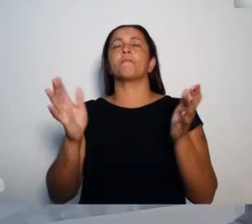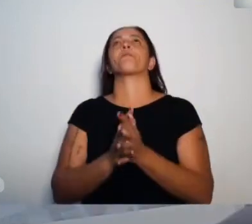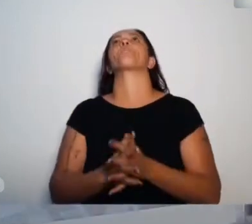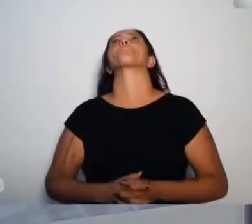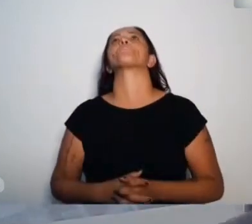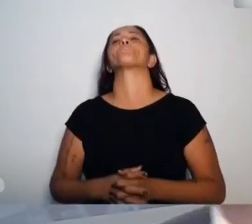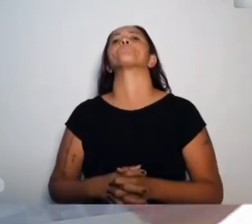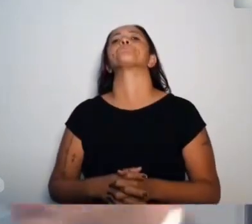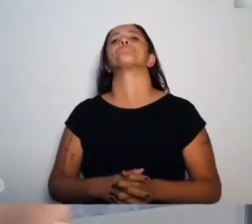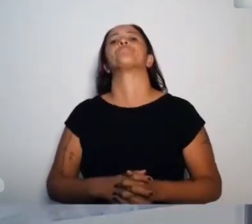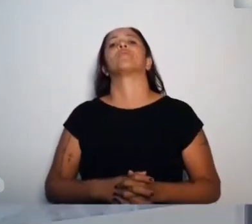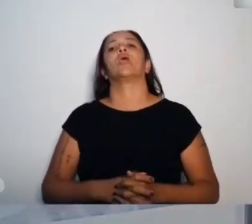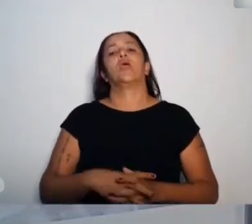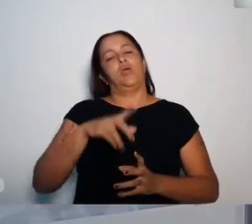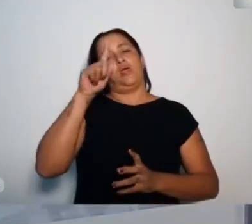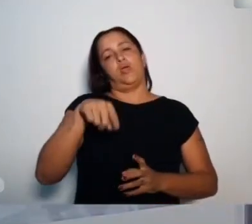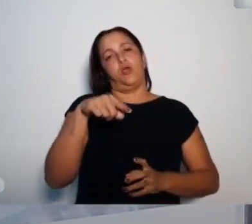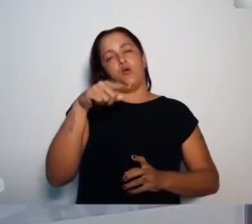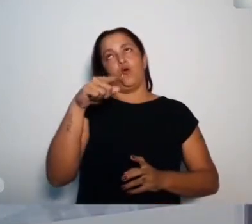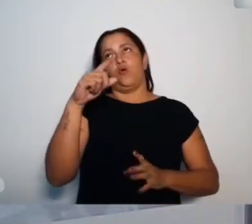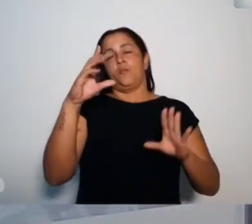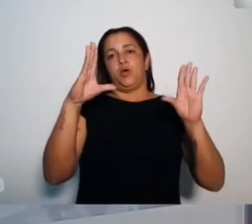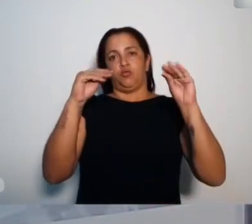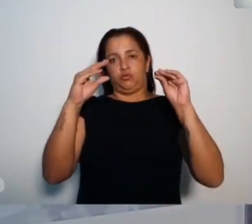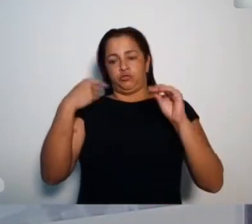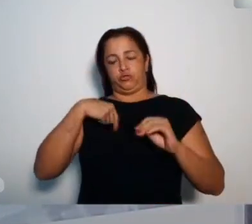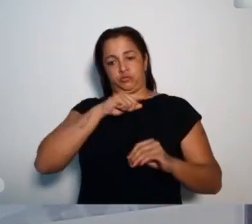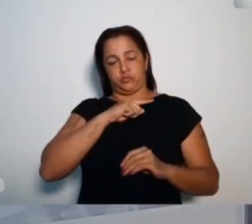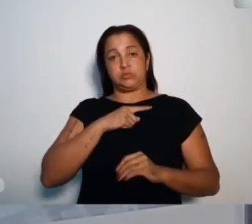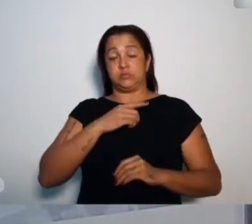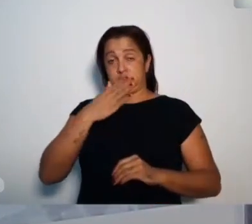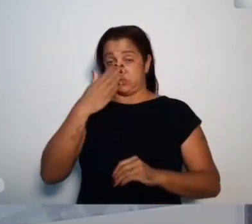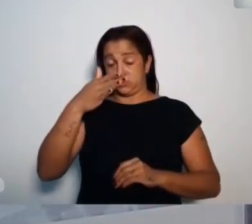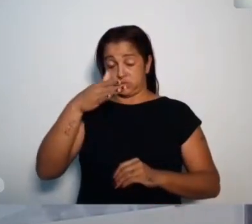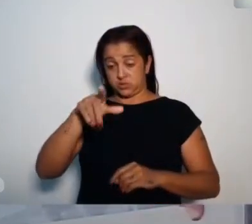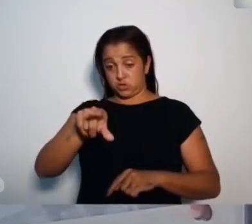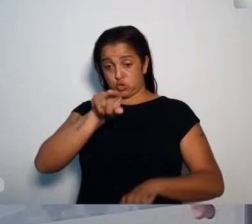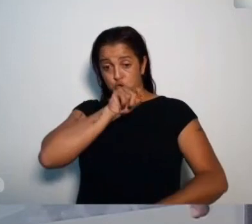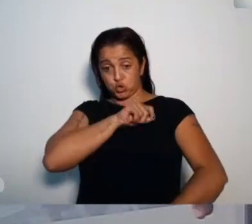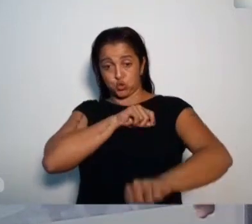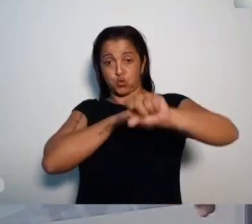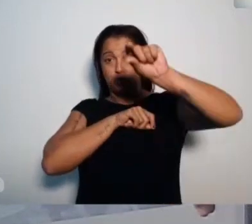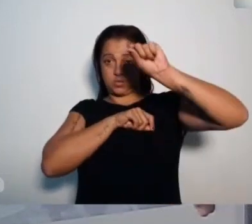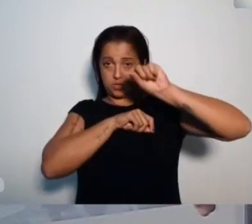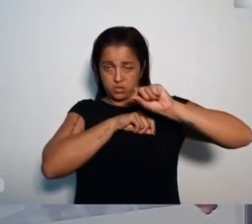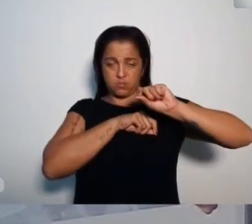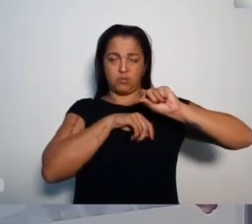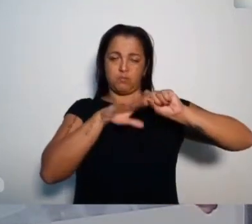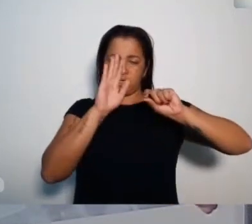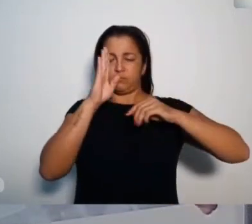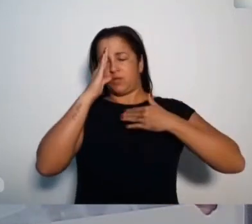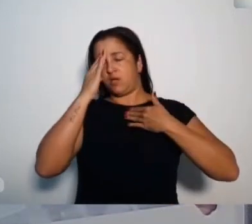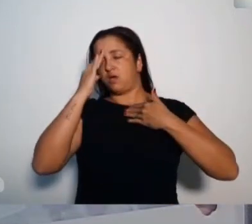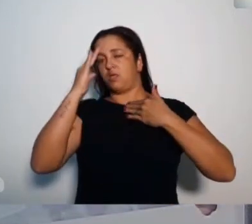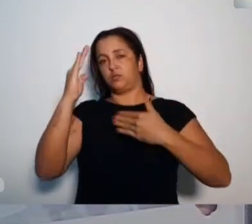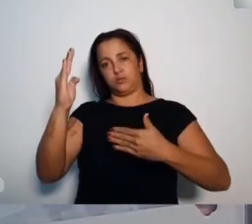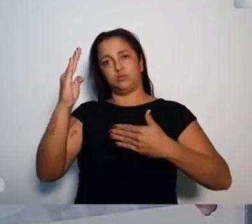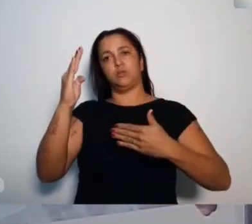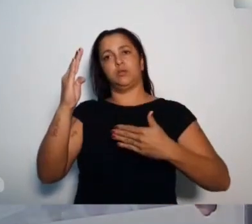É uma noite que nós escolhemos para fazer mais agradecimentos